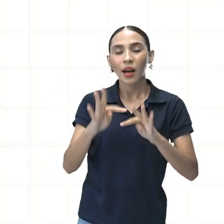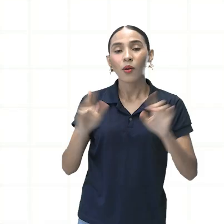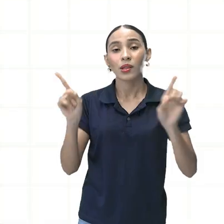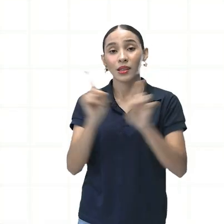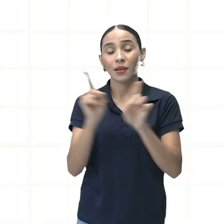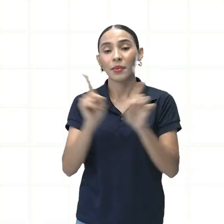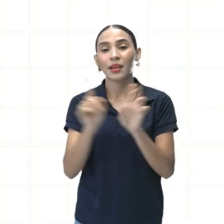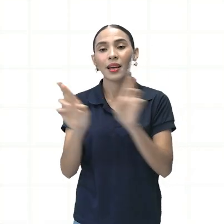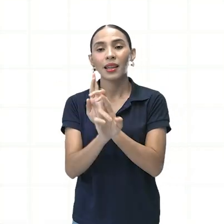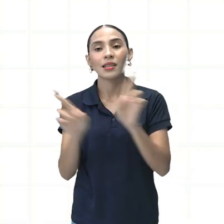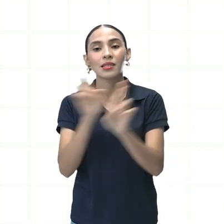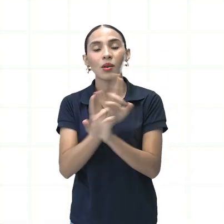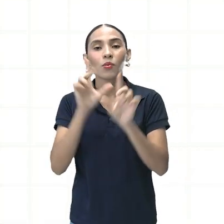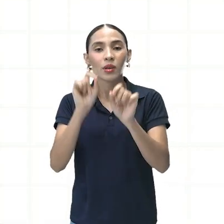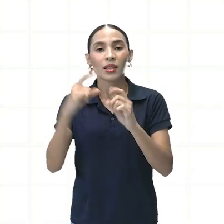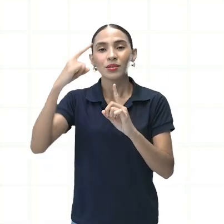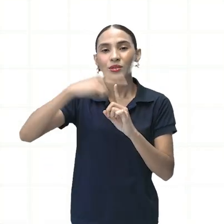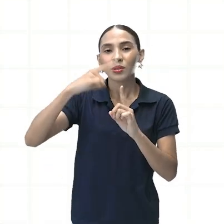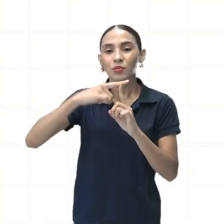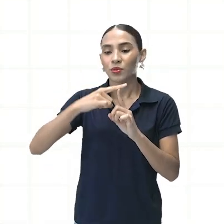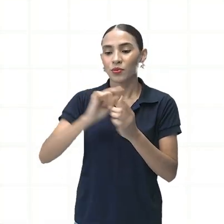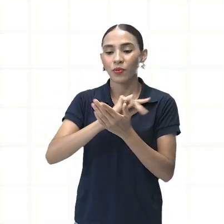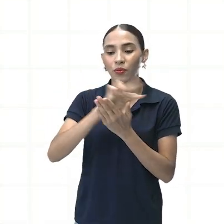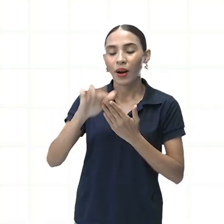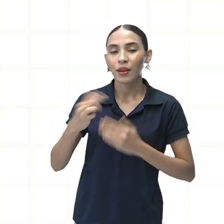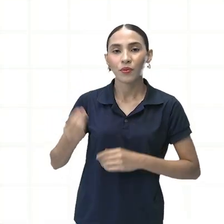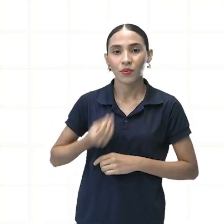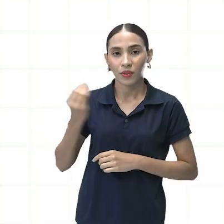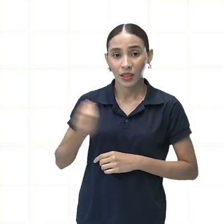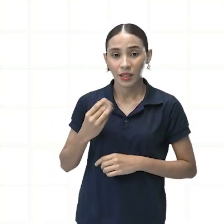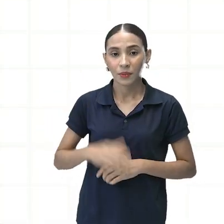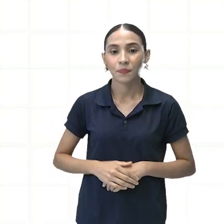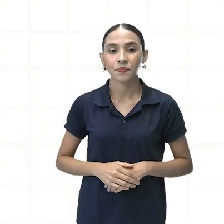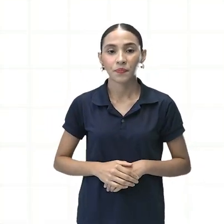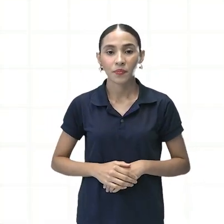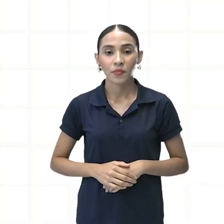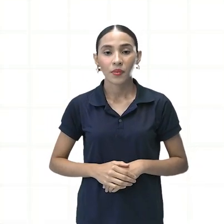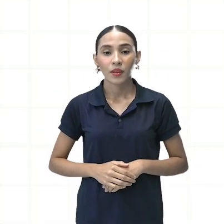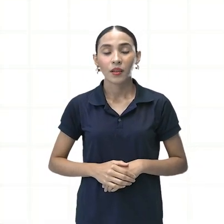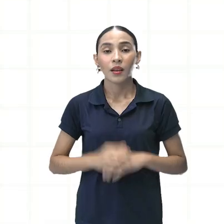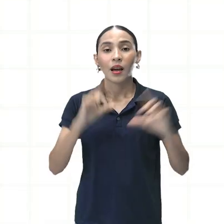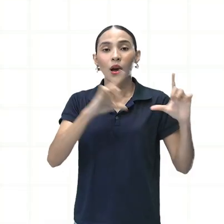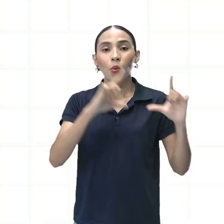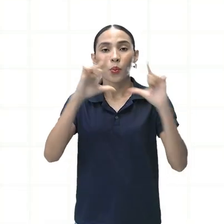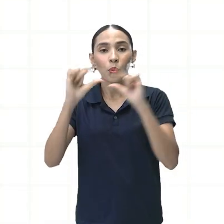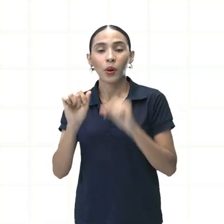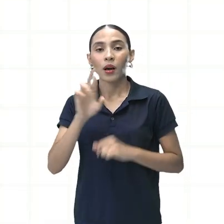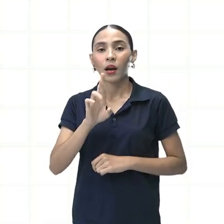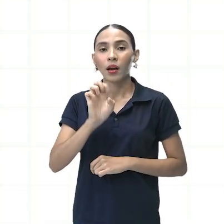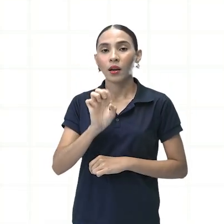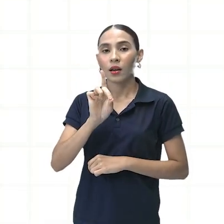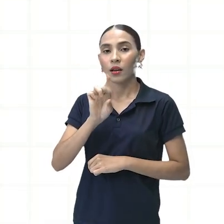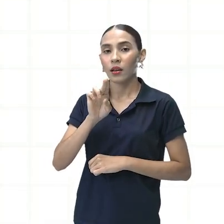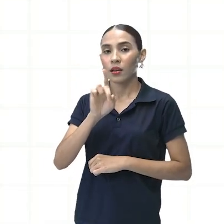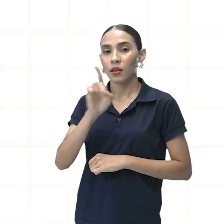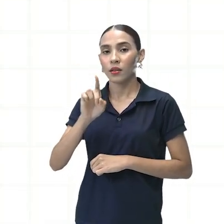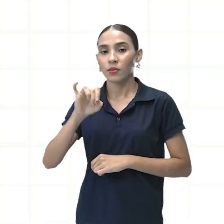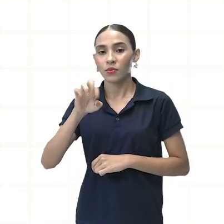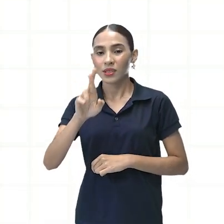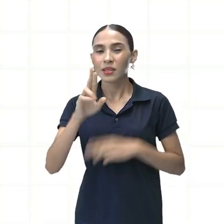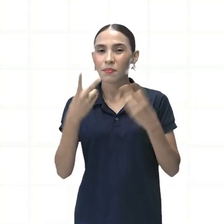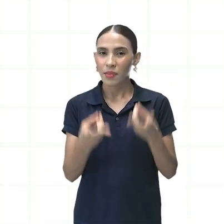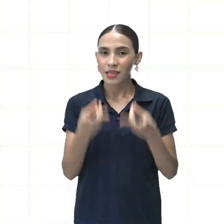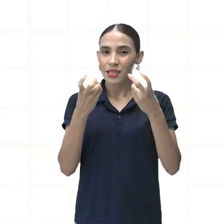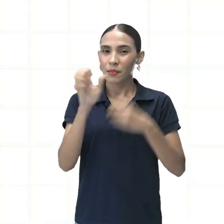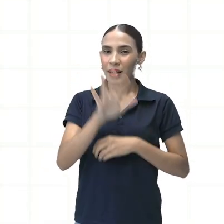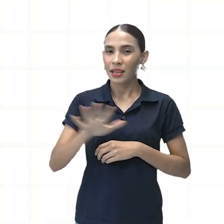com relação às demais formas de vida. Já o R de reduzir, percebam também as